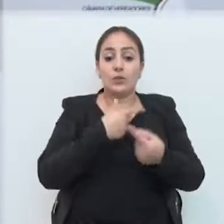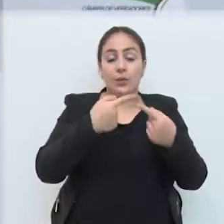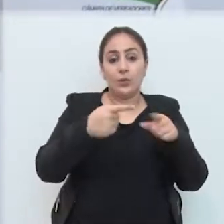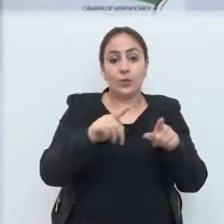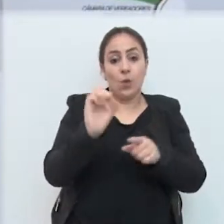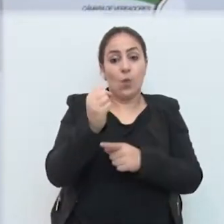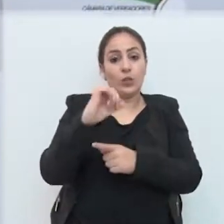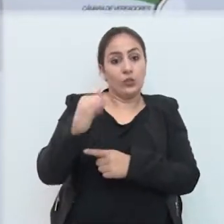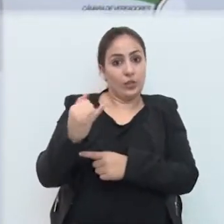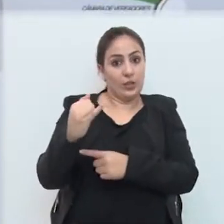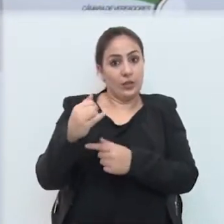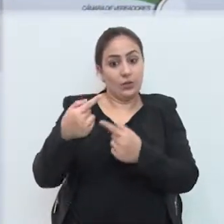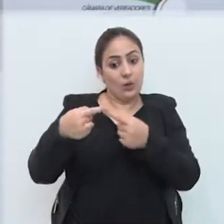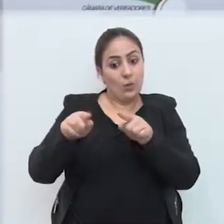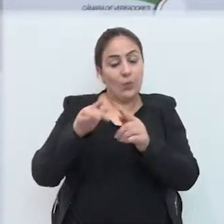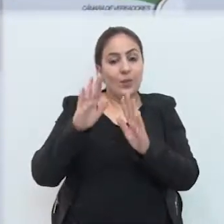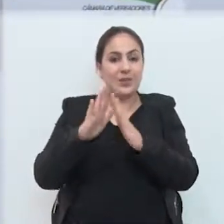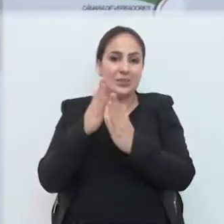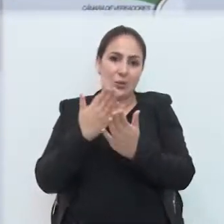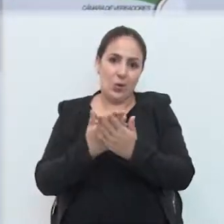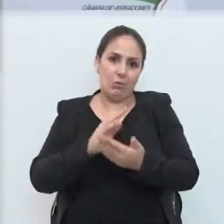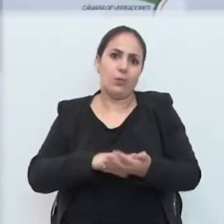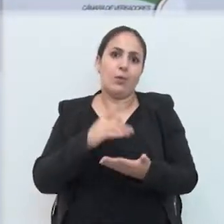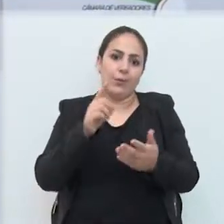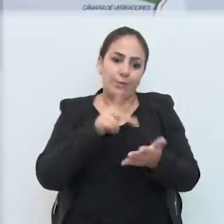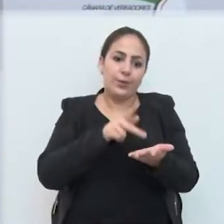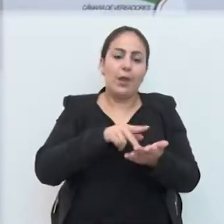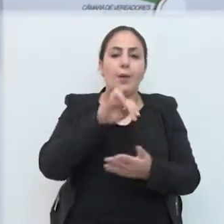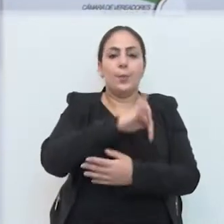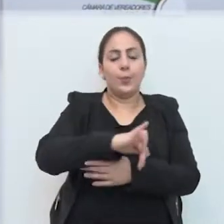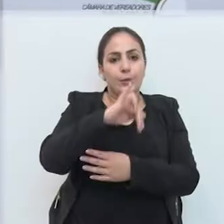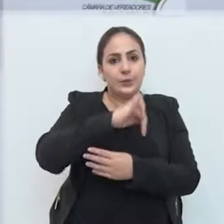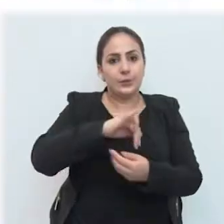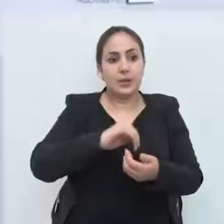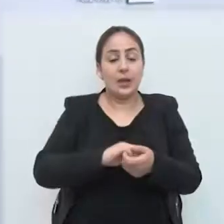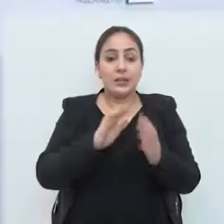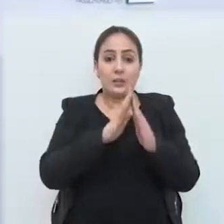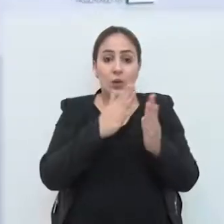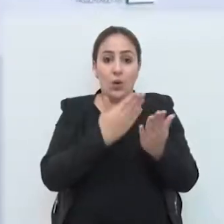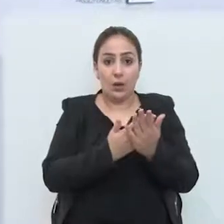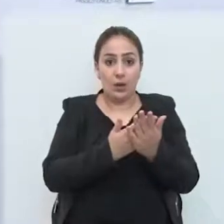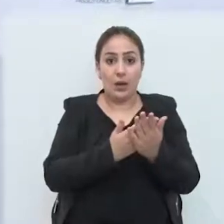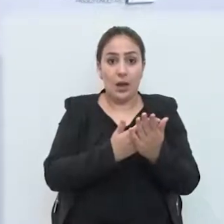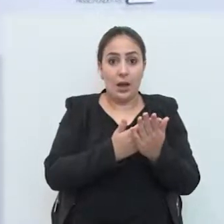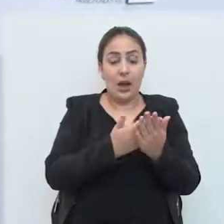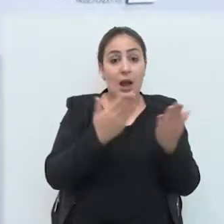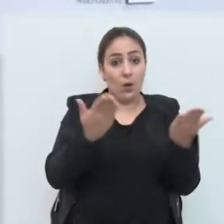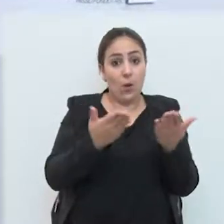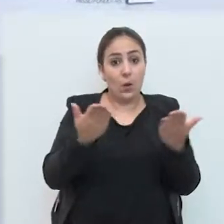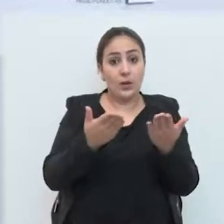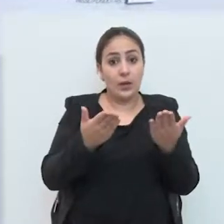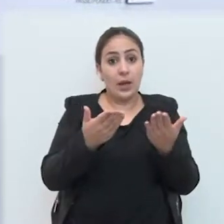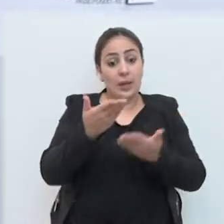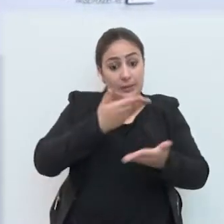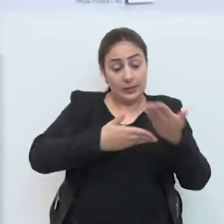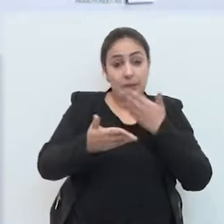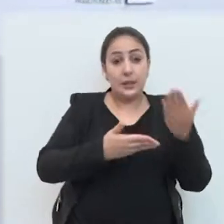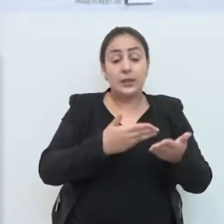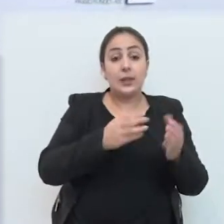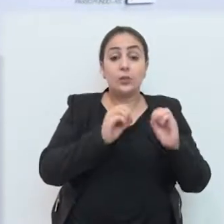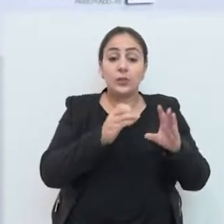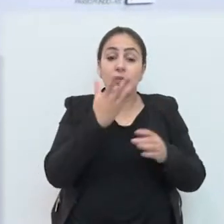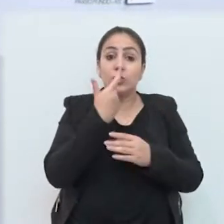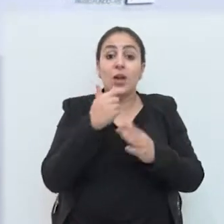agora dia 8 de janeiro. Então, na verdade, era de extrema importância. Então, a Escola Bom Pastor ali agora atendendo a educação